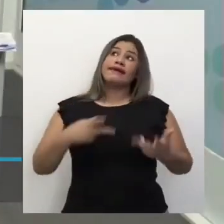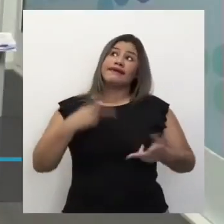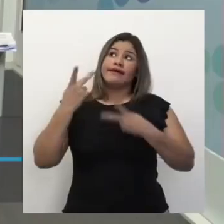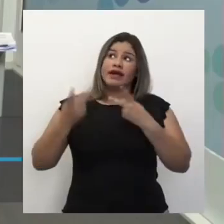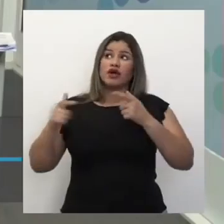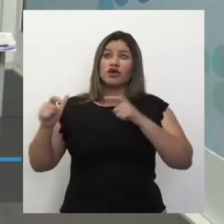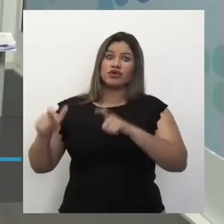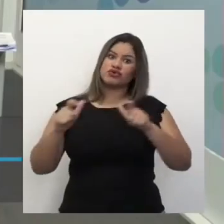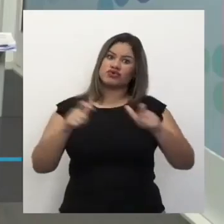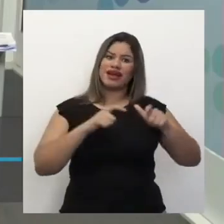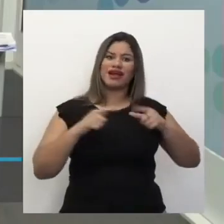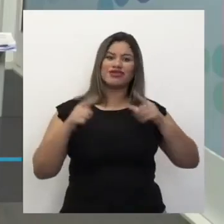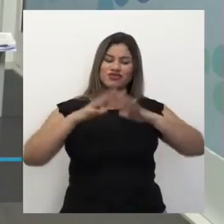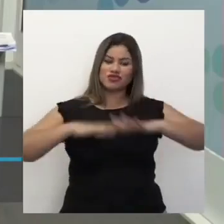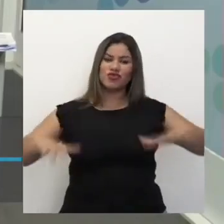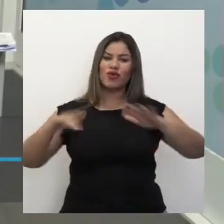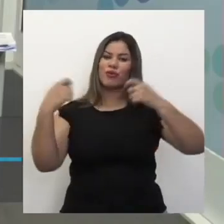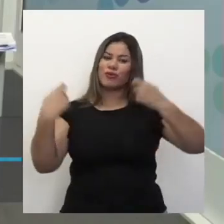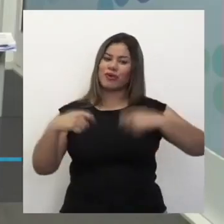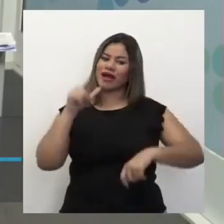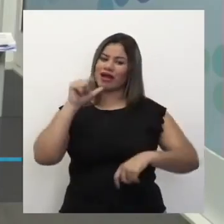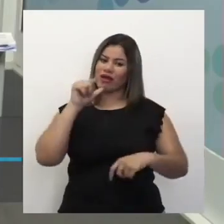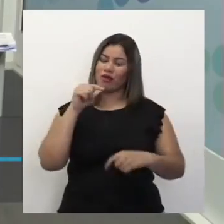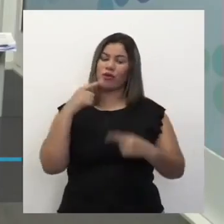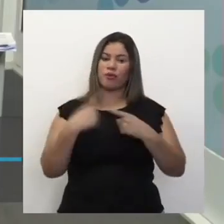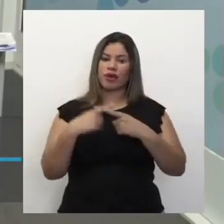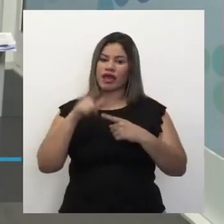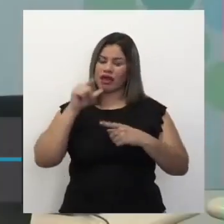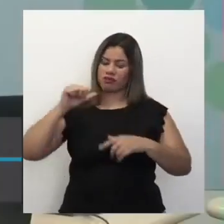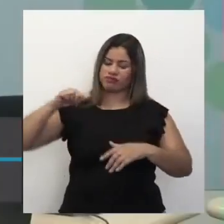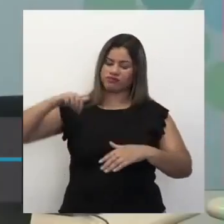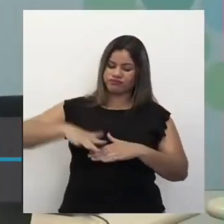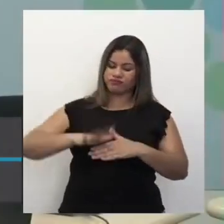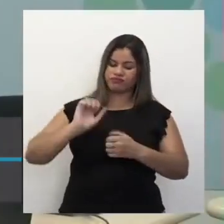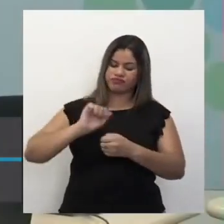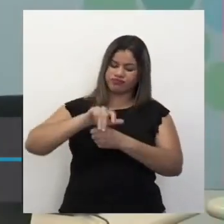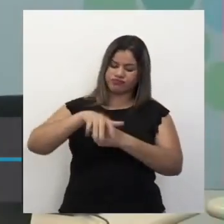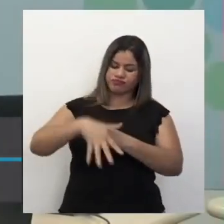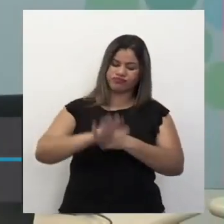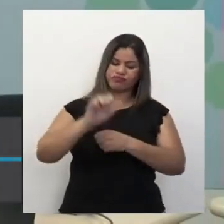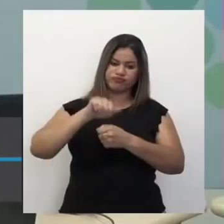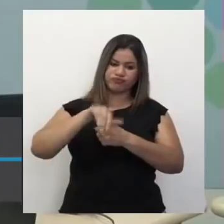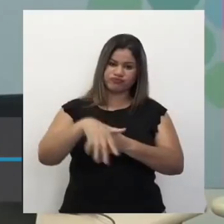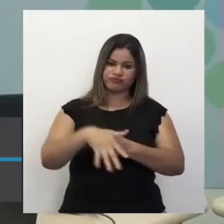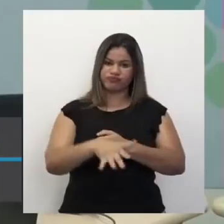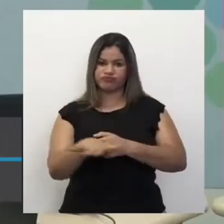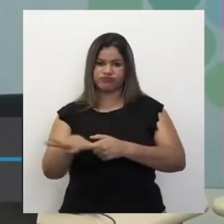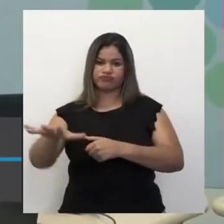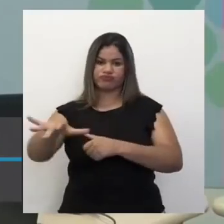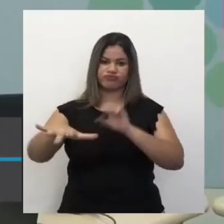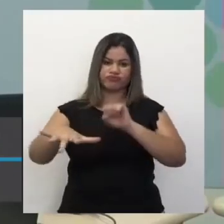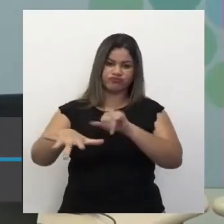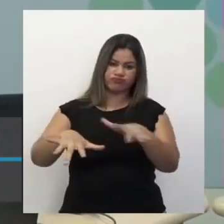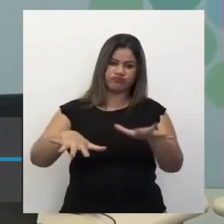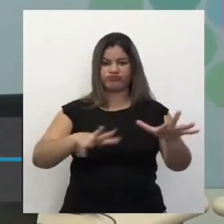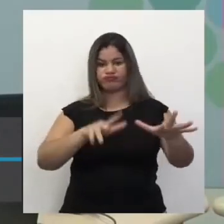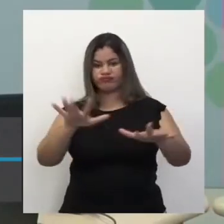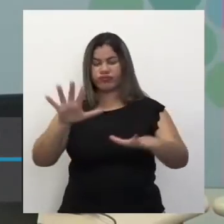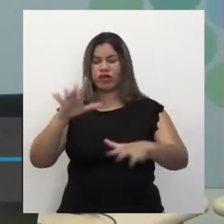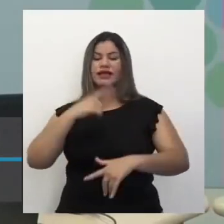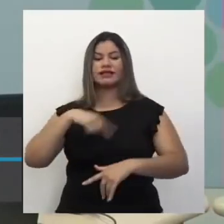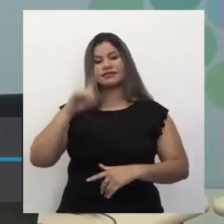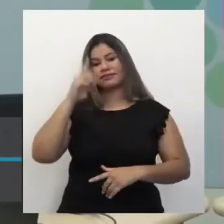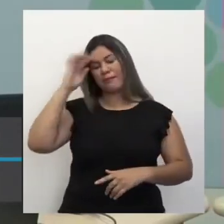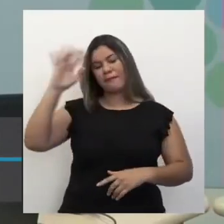né? Manancial, porque escorre água e essa água vai para algum lugar, então, de alguma forma, né, se a gente fosse pensar assim,